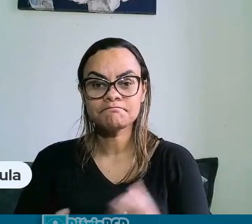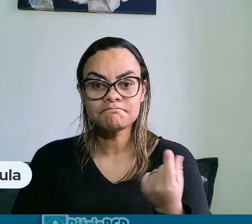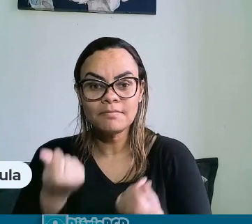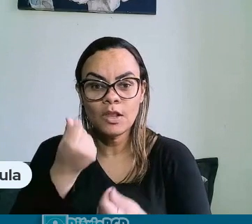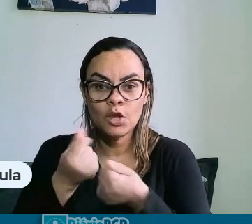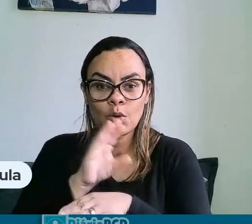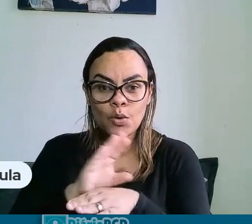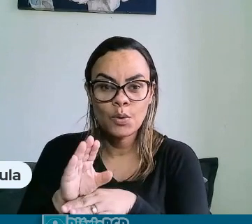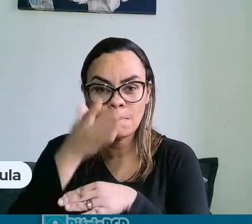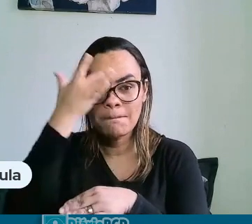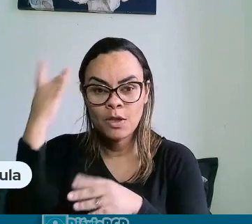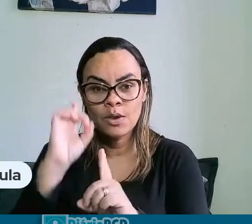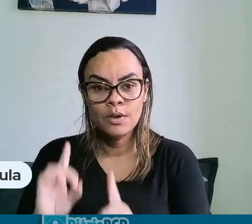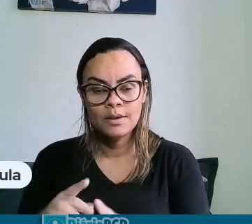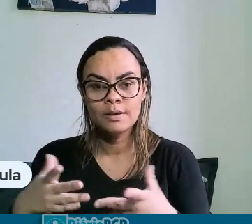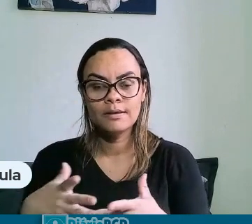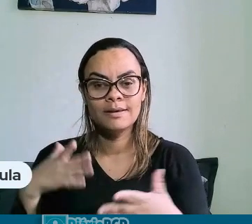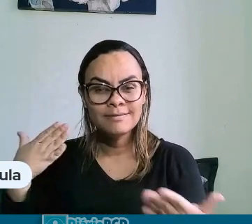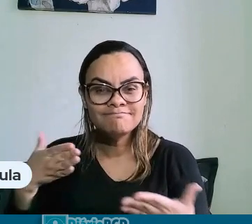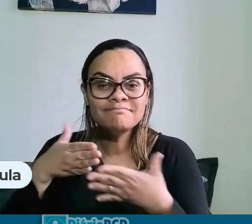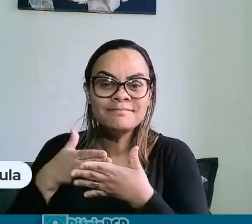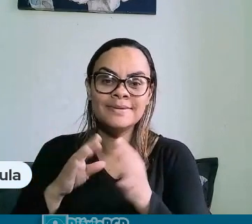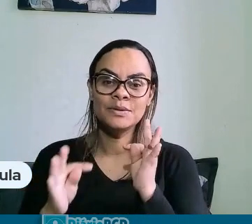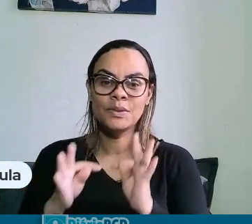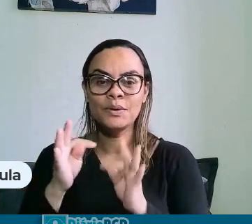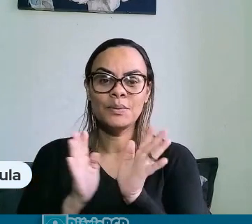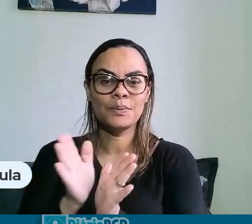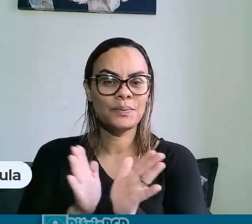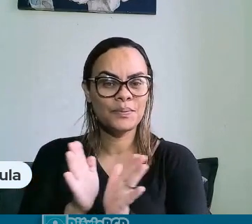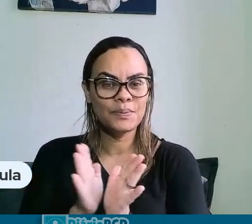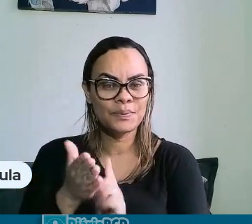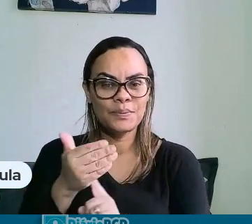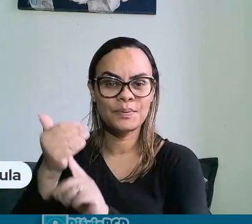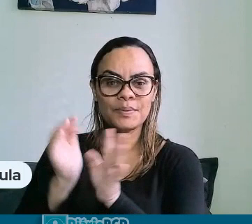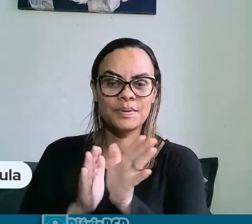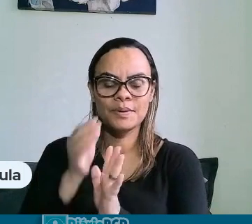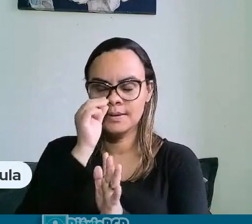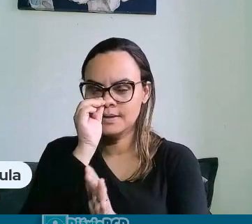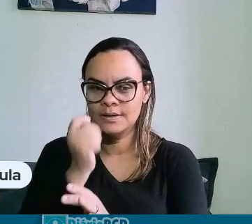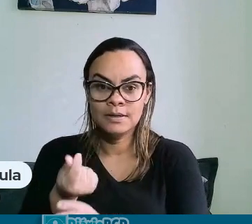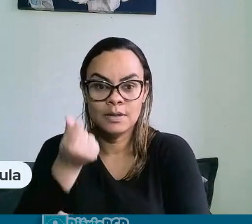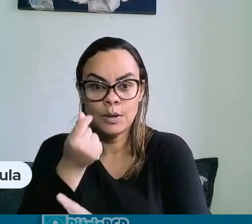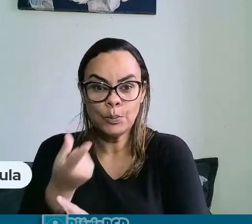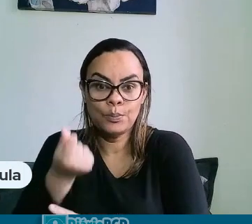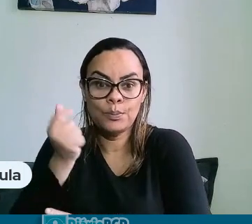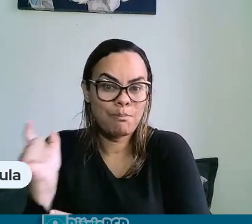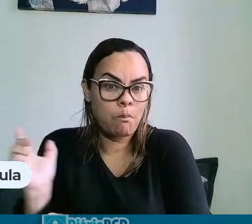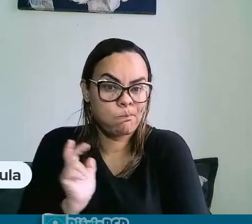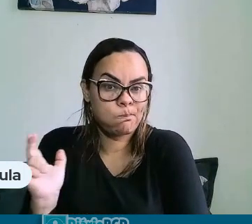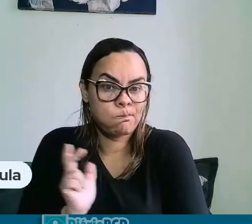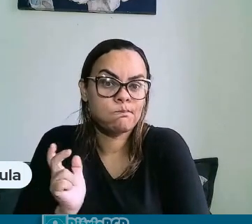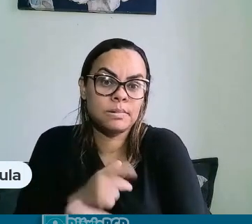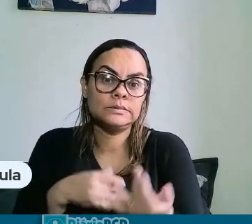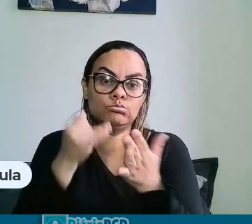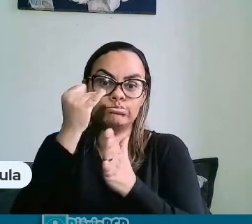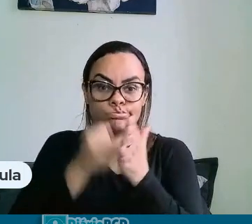pessoas com deficiência elas enfrentam. A tecnologia assistiva, não é, hoje custa tão caro quanto o